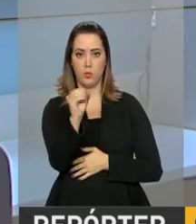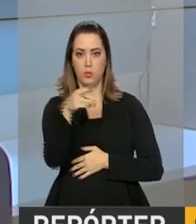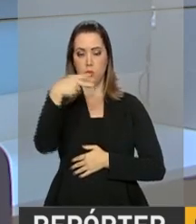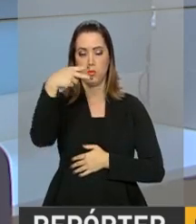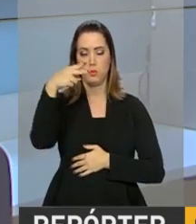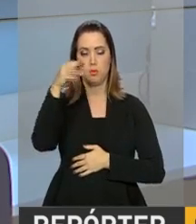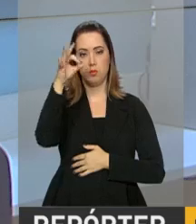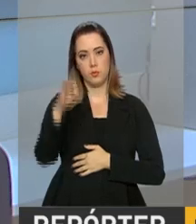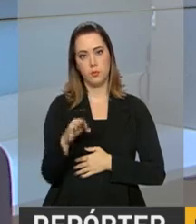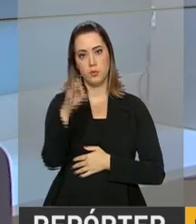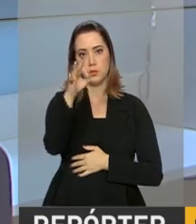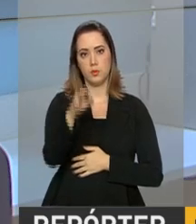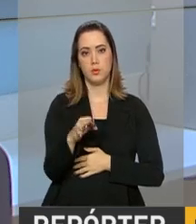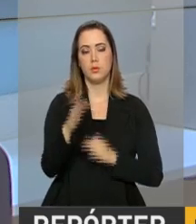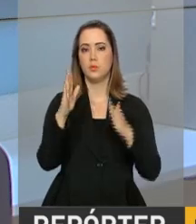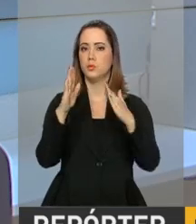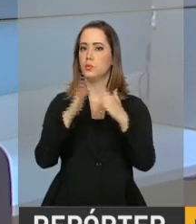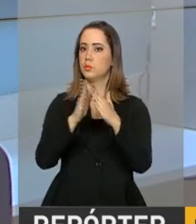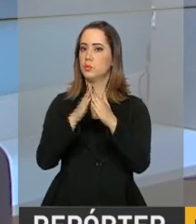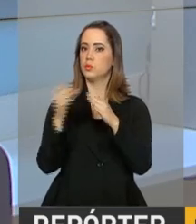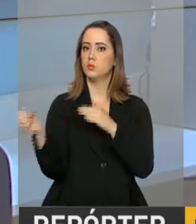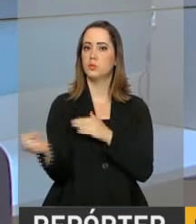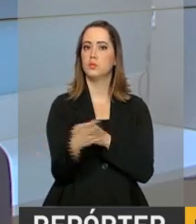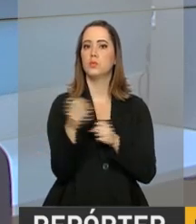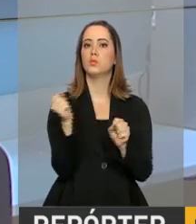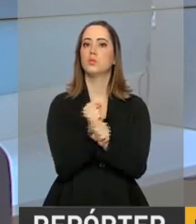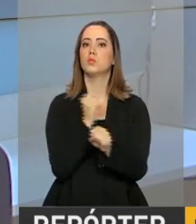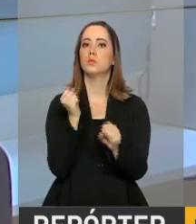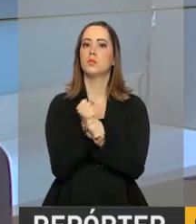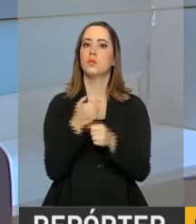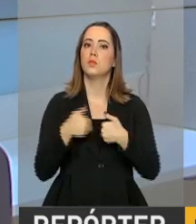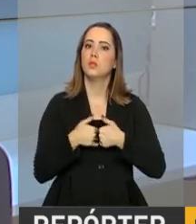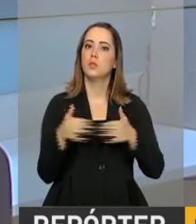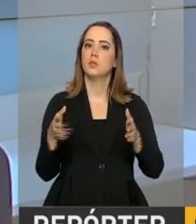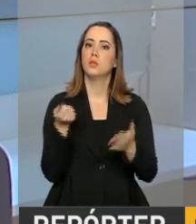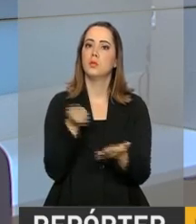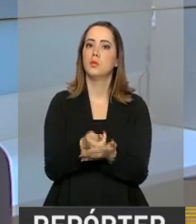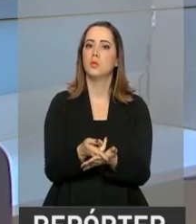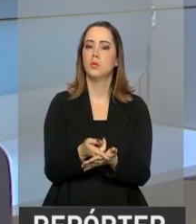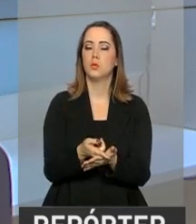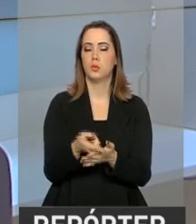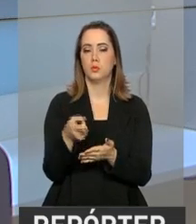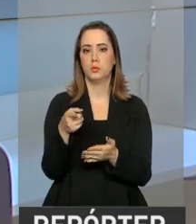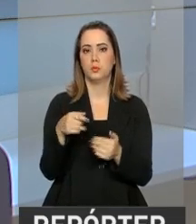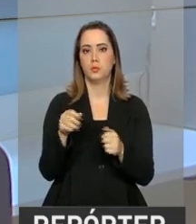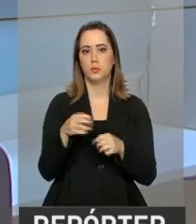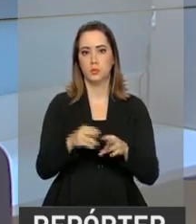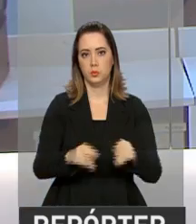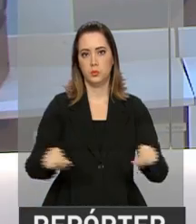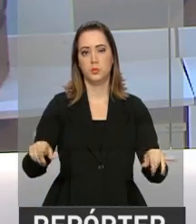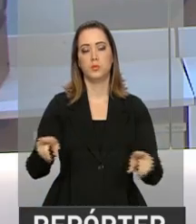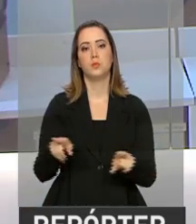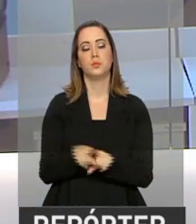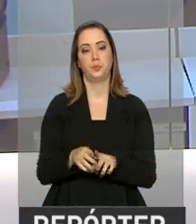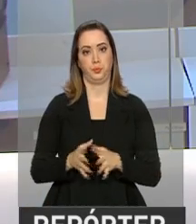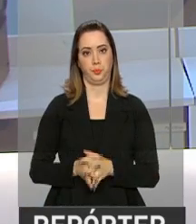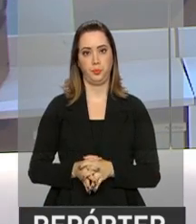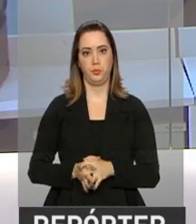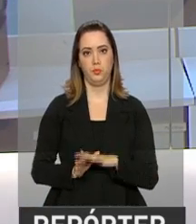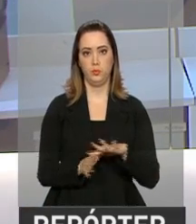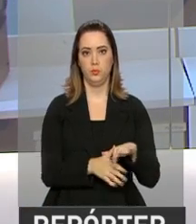casos de imóveis novos reforma ampliação compra de terreno e construção em terreno próprio o